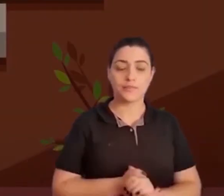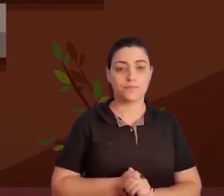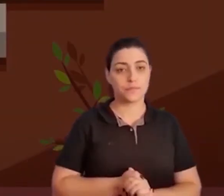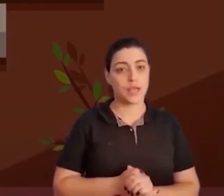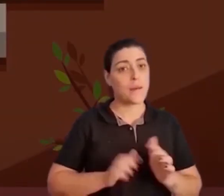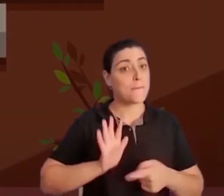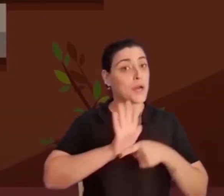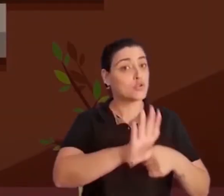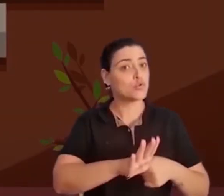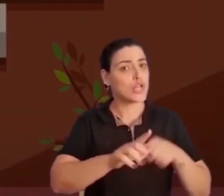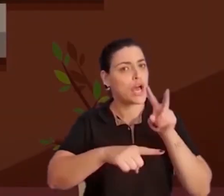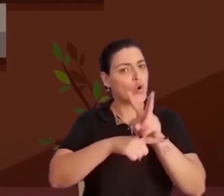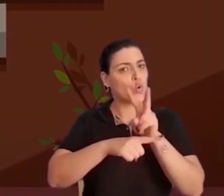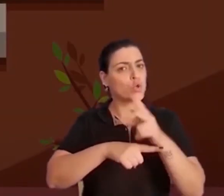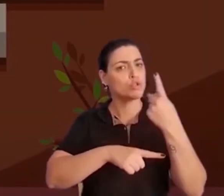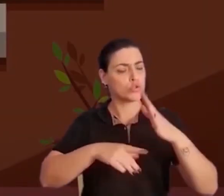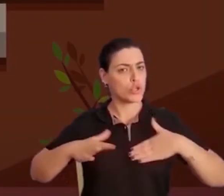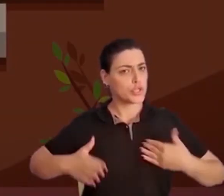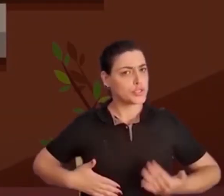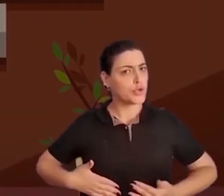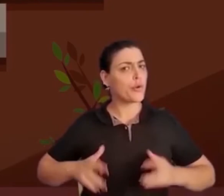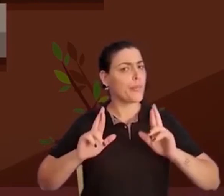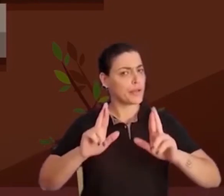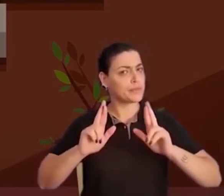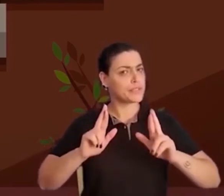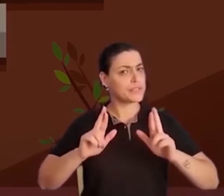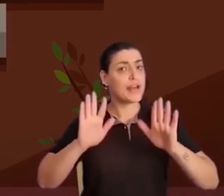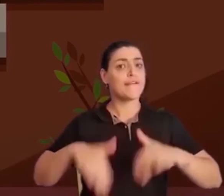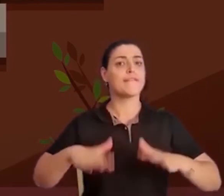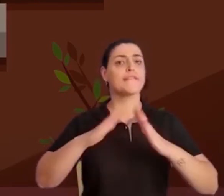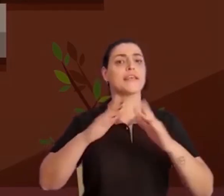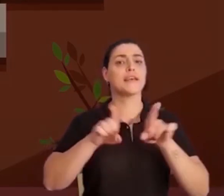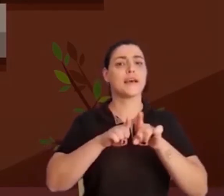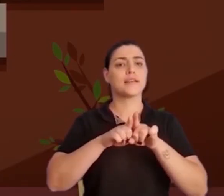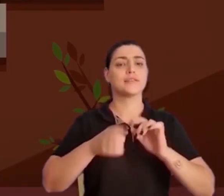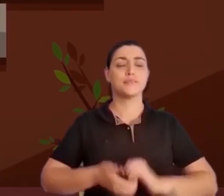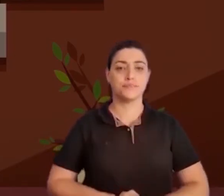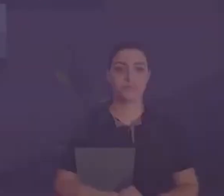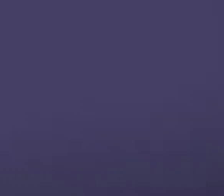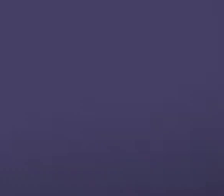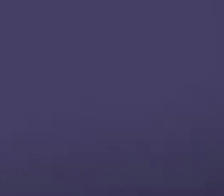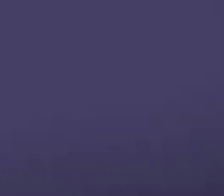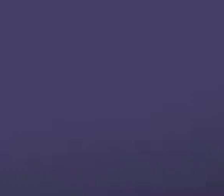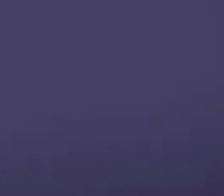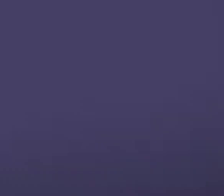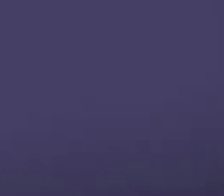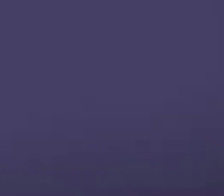ajudar, cuide do seu corpo com responsabilidade, o que também inclui ficar em casa.